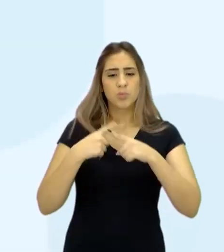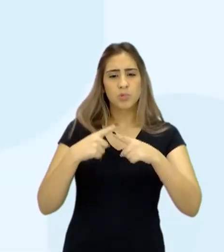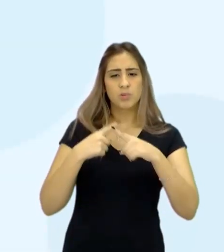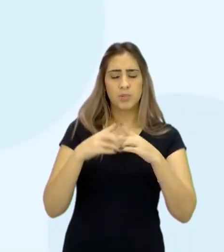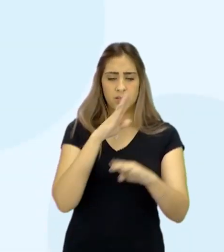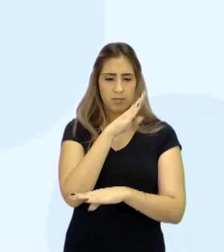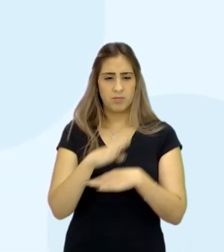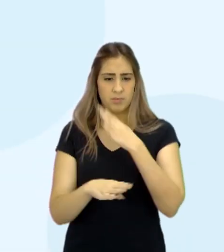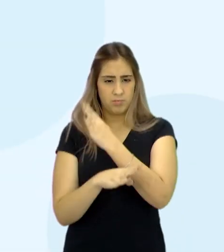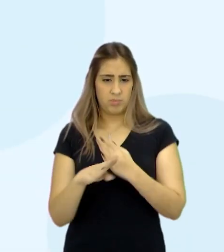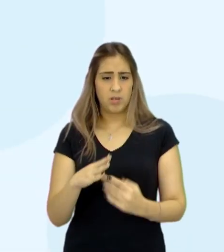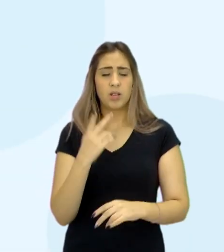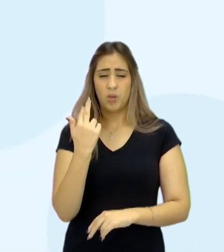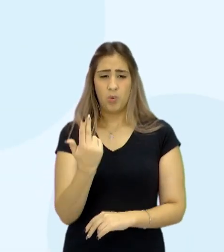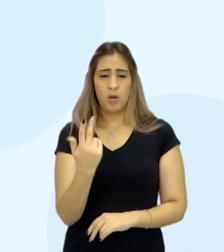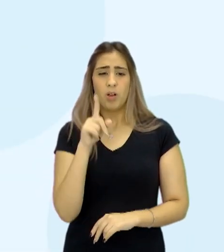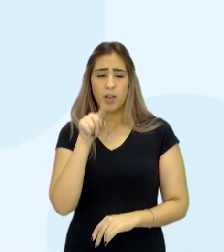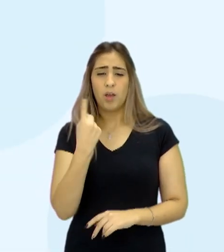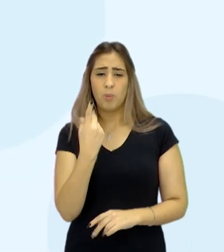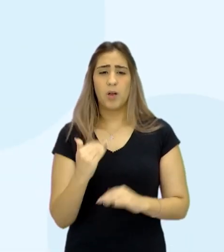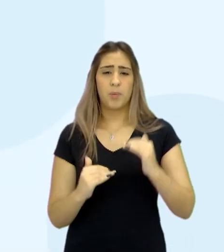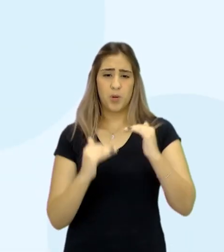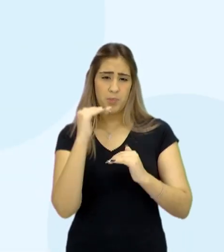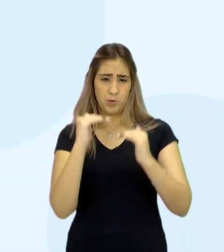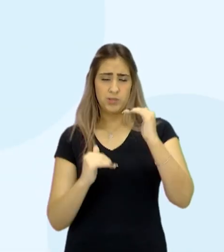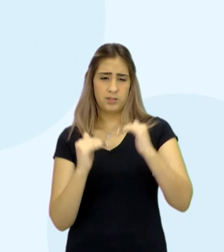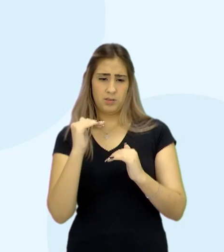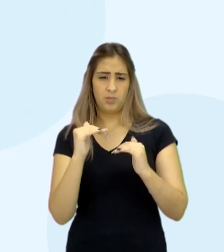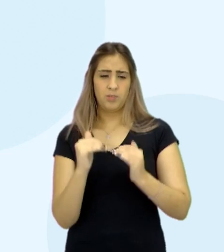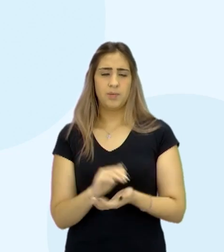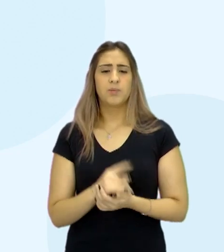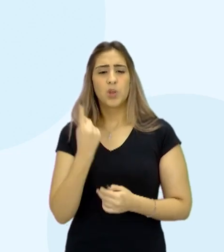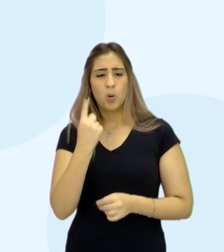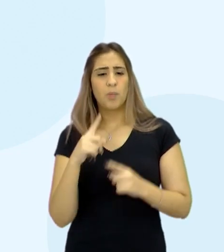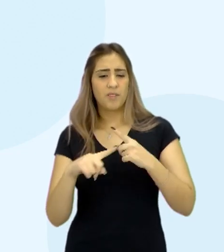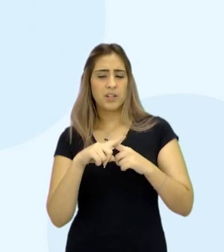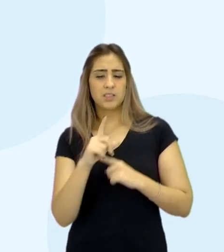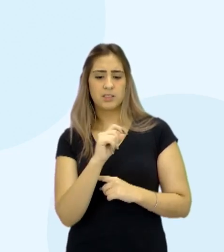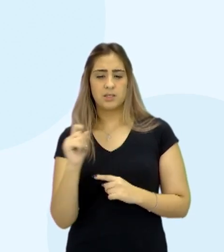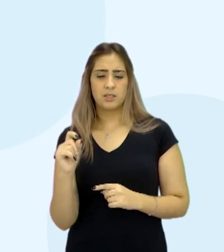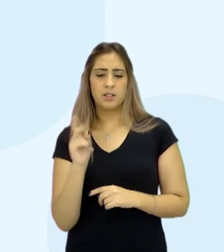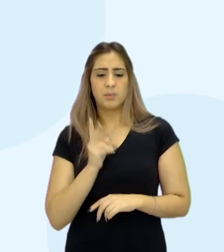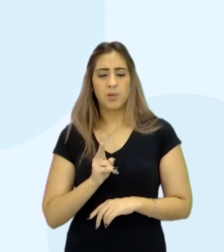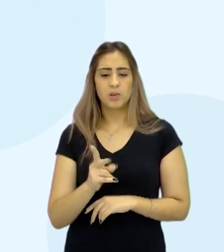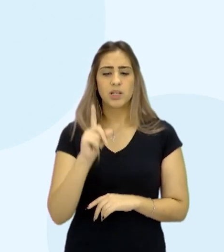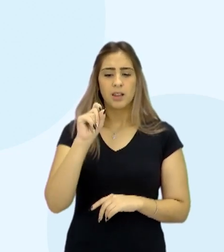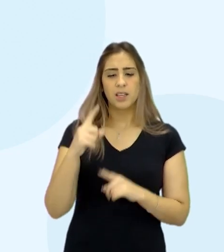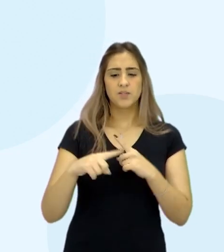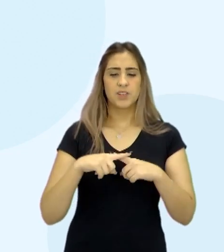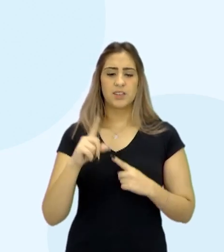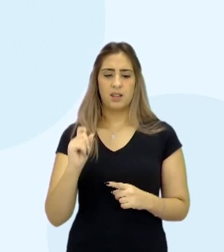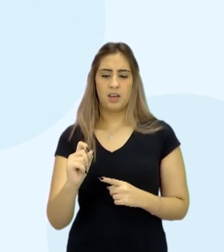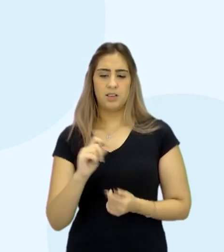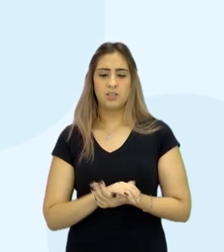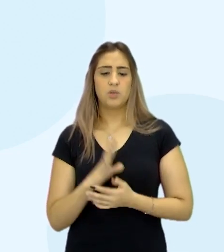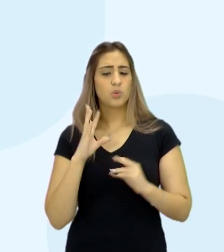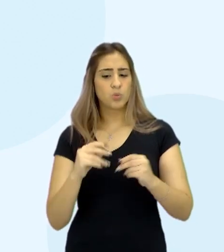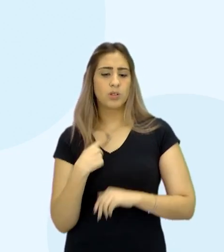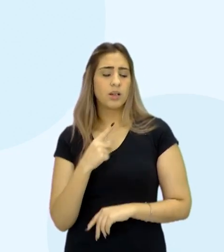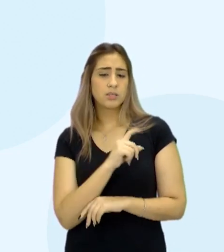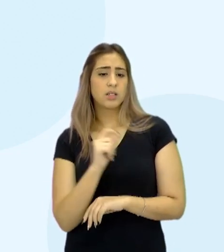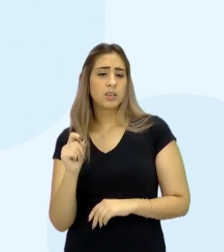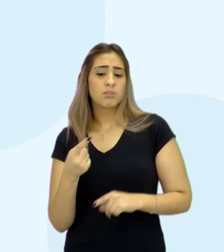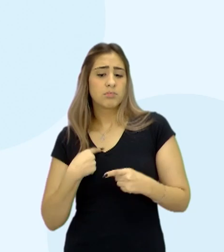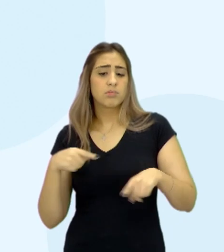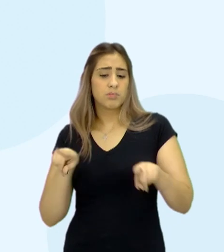e der igual, então você tem uma proporção. Então, olha lá, 1 vezes 100 é a mesma coisa que 10 vezes 10, né? Tudo dá 100. Aqui